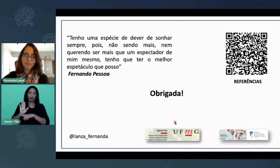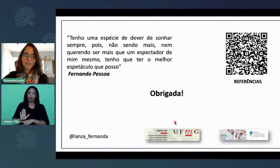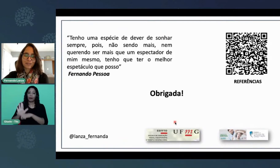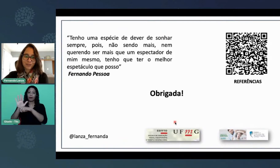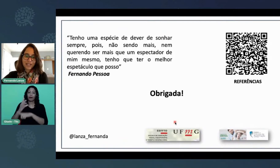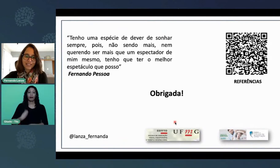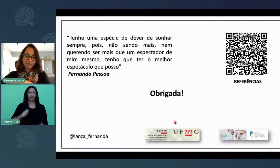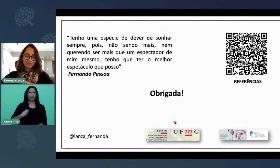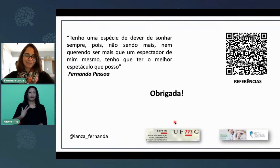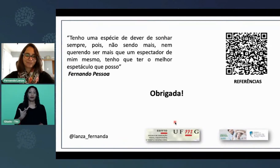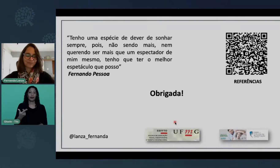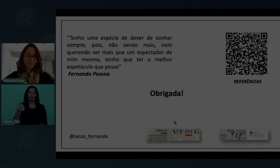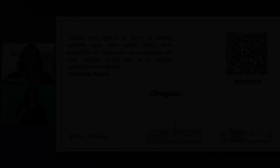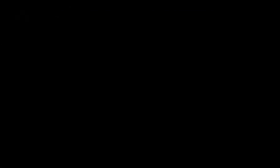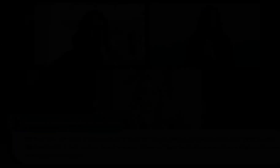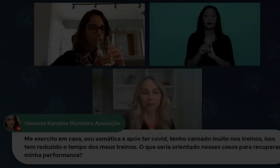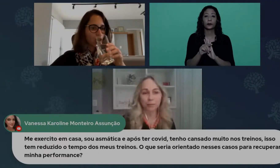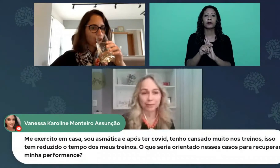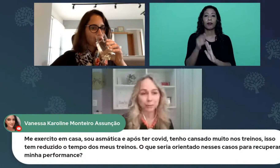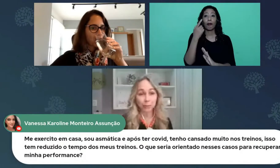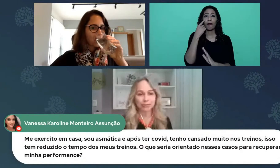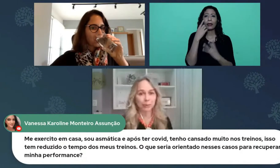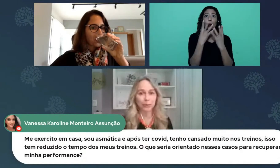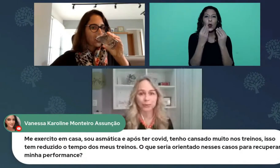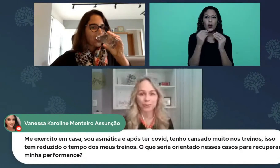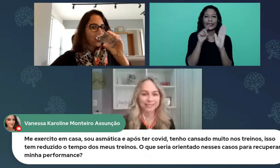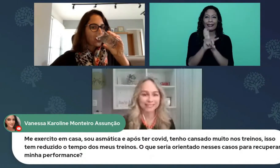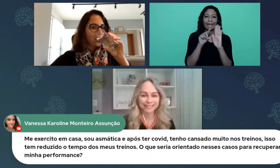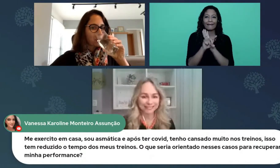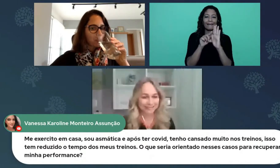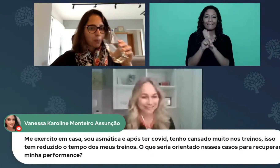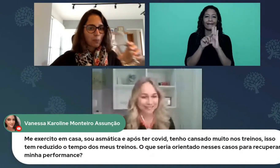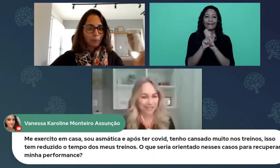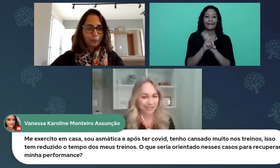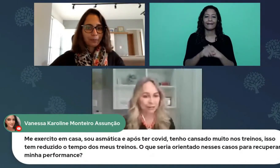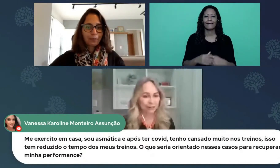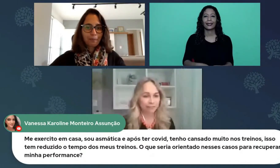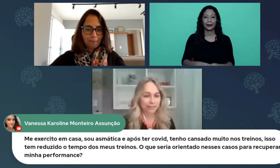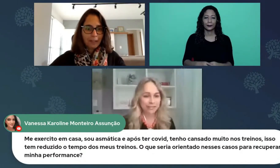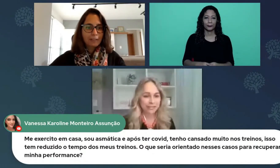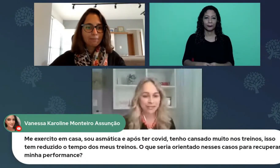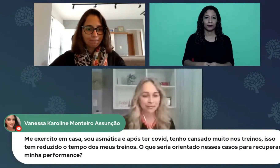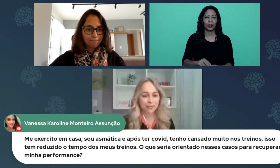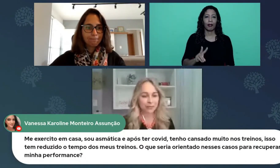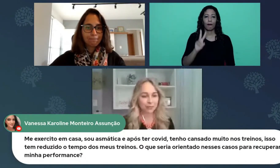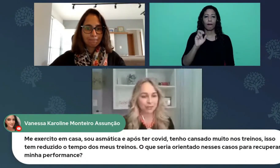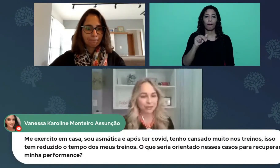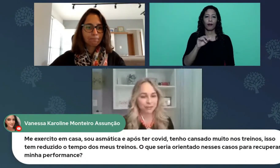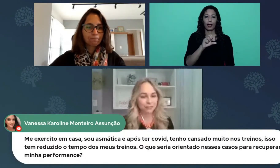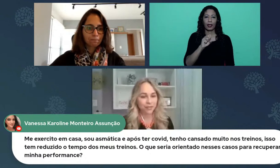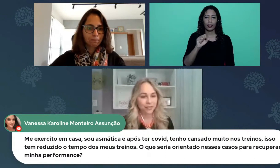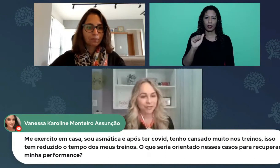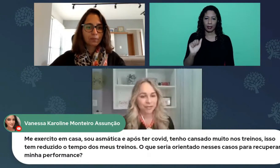vida. Muito obrigada. Muita gente está perguntando um monte de coisa. Então, a Vanessa